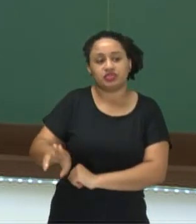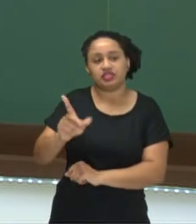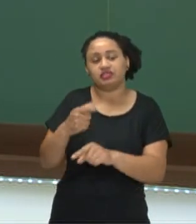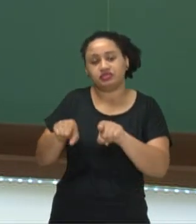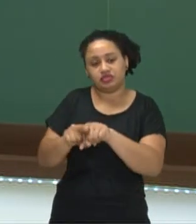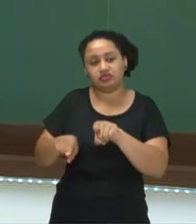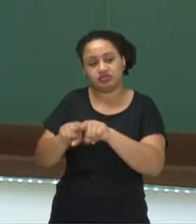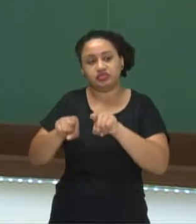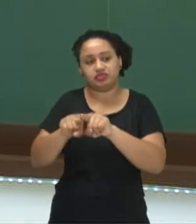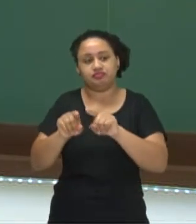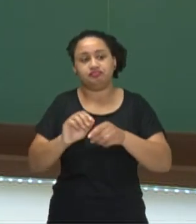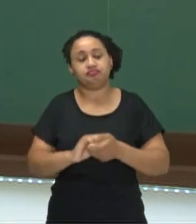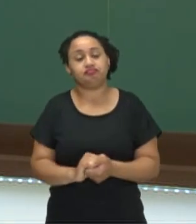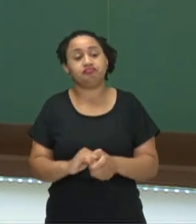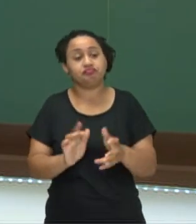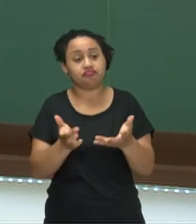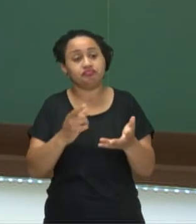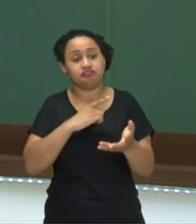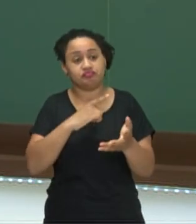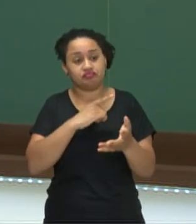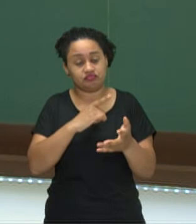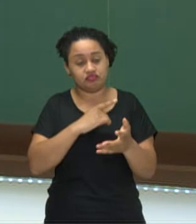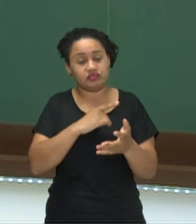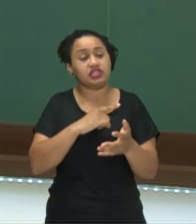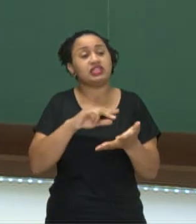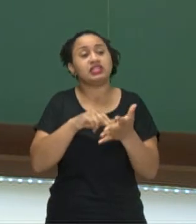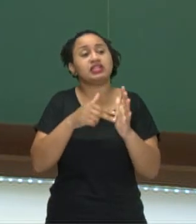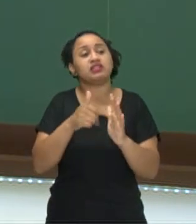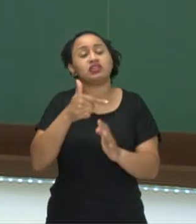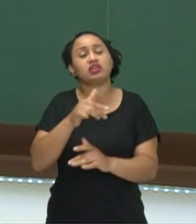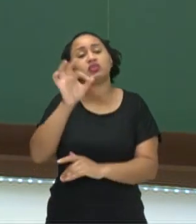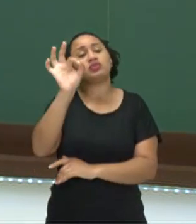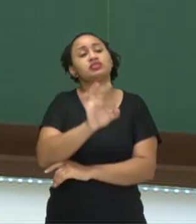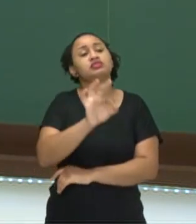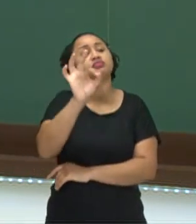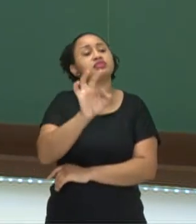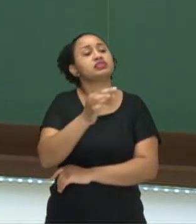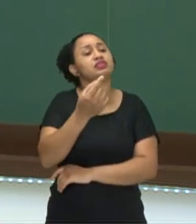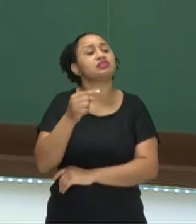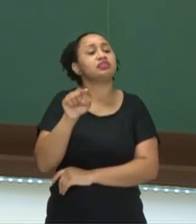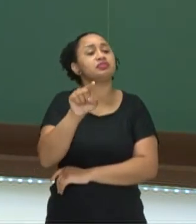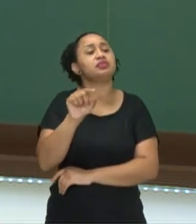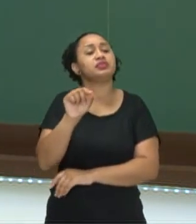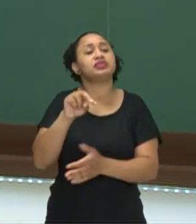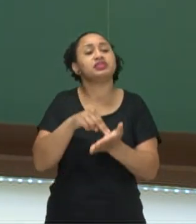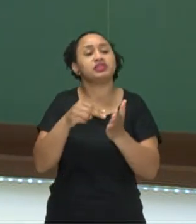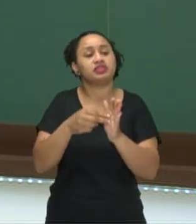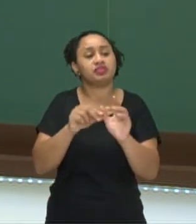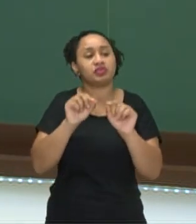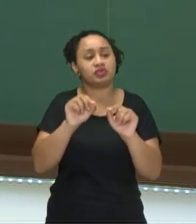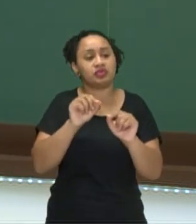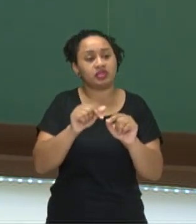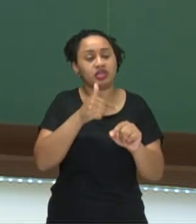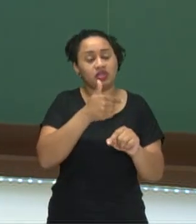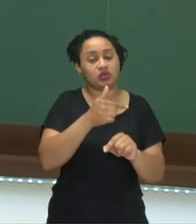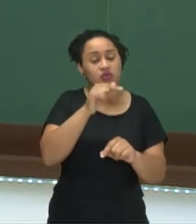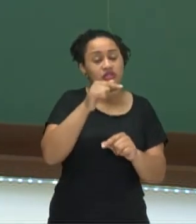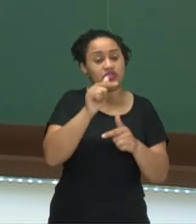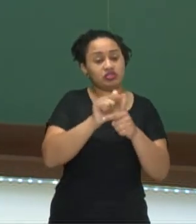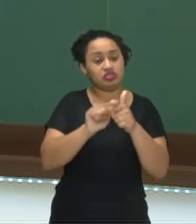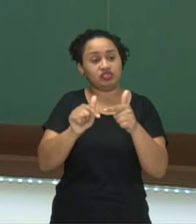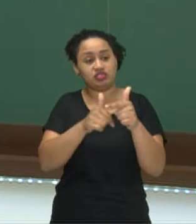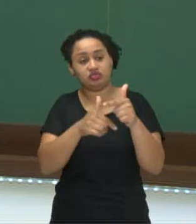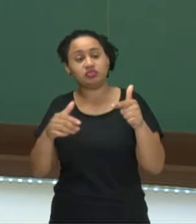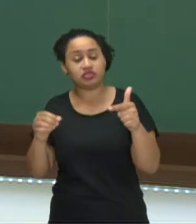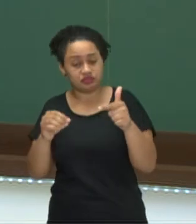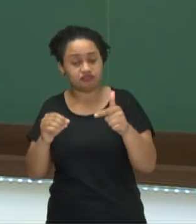nosso cotidiano. Então, nós temos o que significa 2% de 1.000, ou seja, 2% é 2 dividido